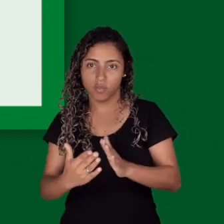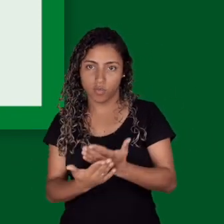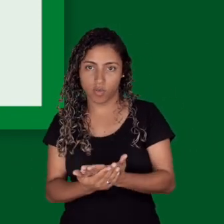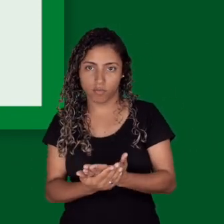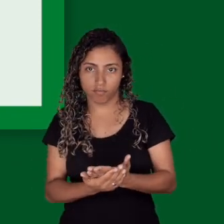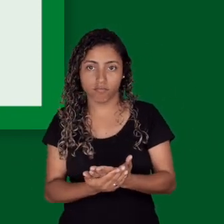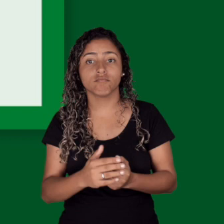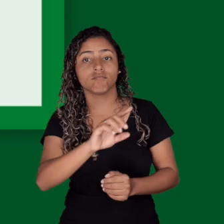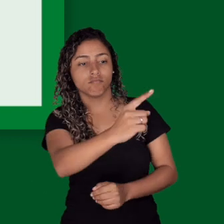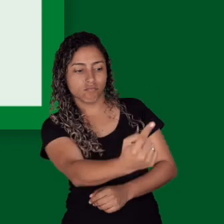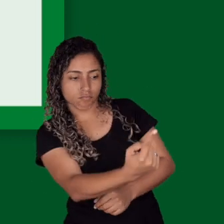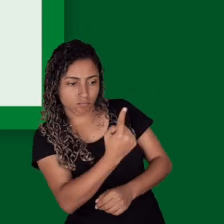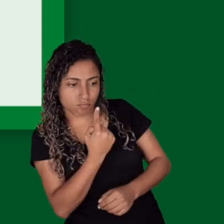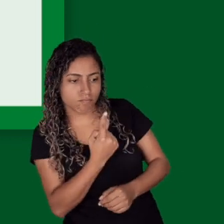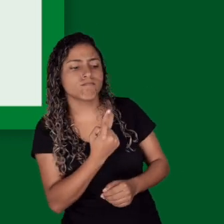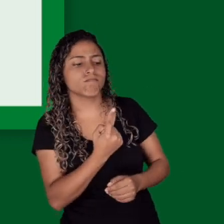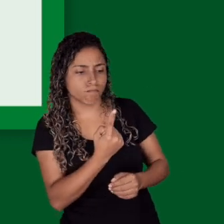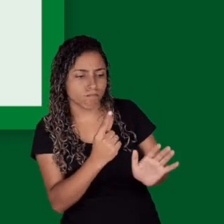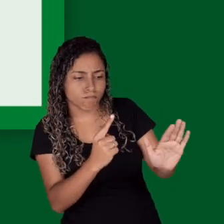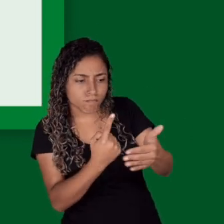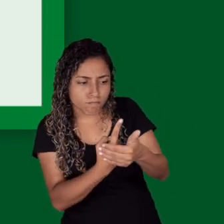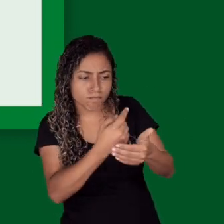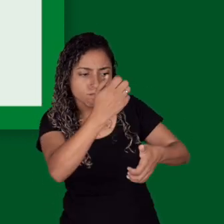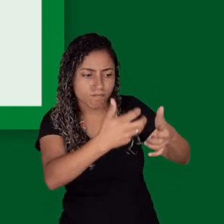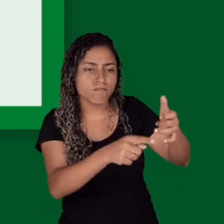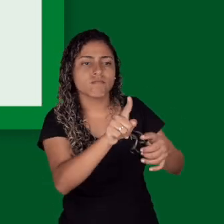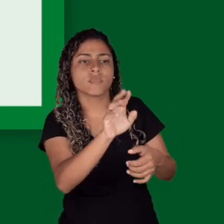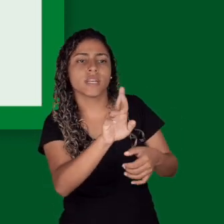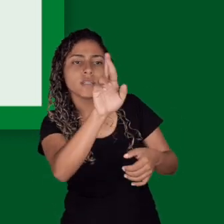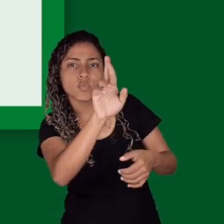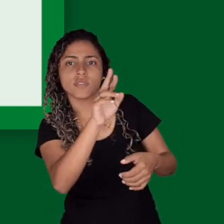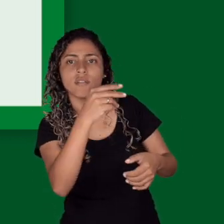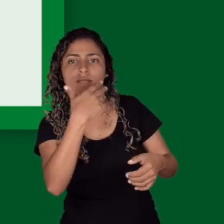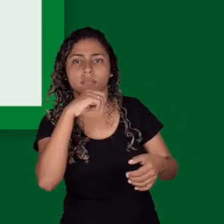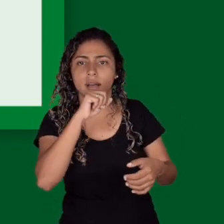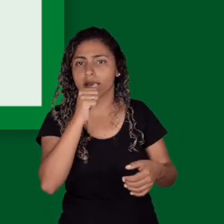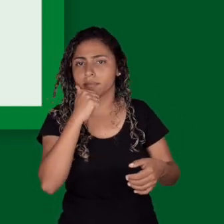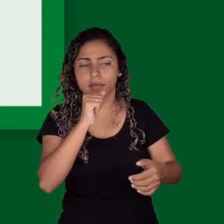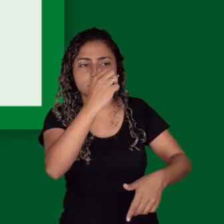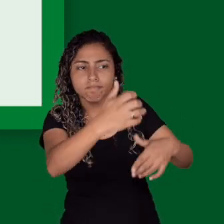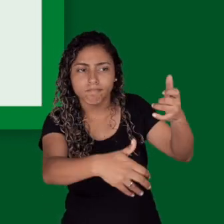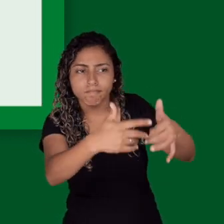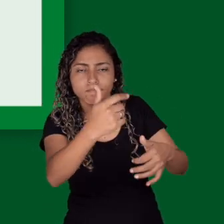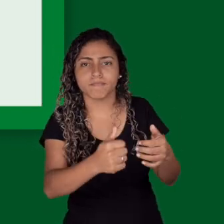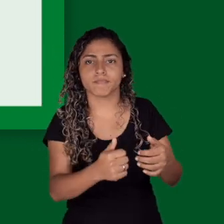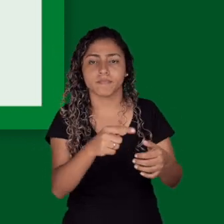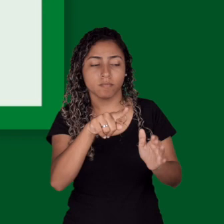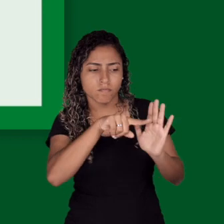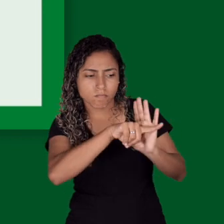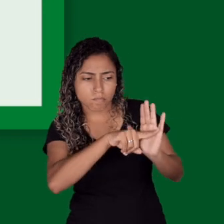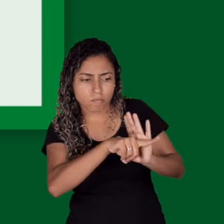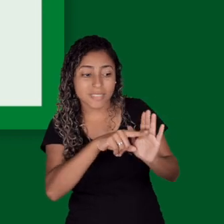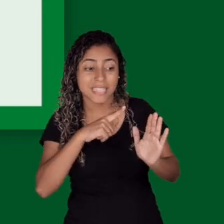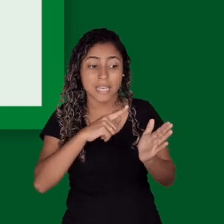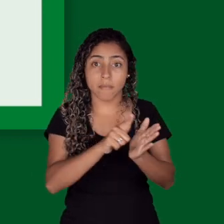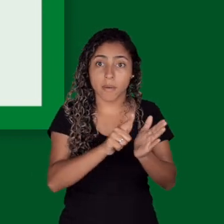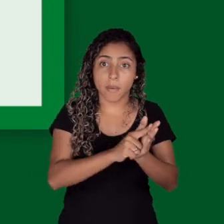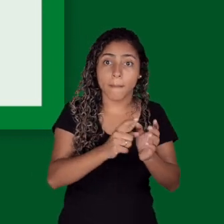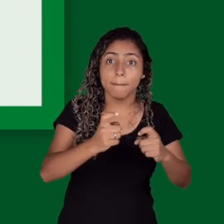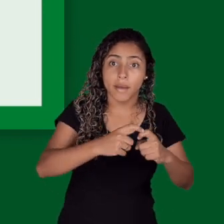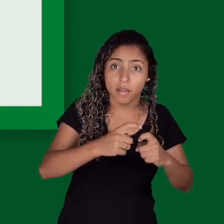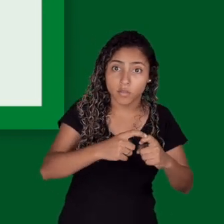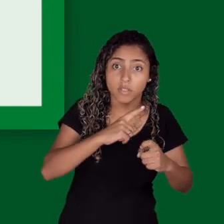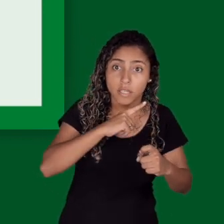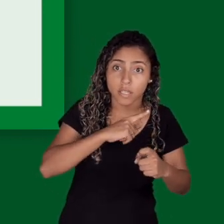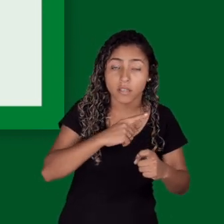essa demanda, acolhe, orienta o responsável pelo estudante. O diretor verifica se existe laudo médico para esse aluno, porque se é uma patologia, ela